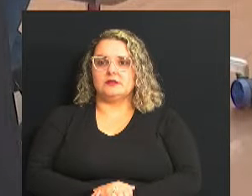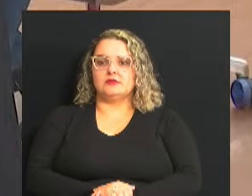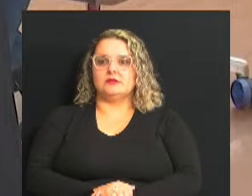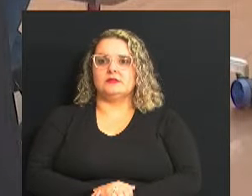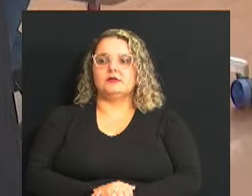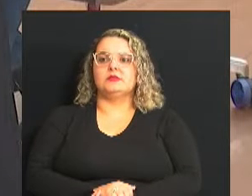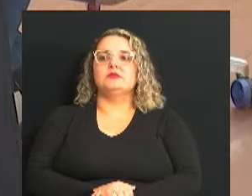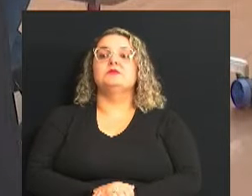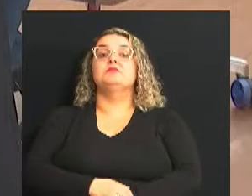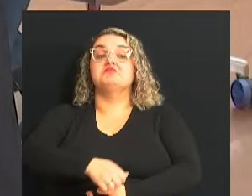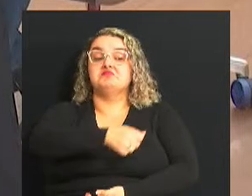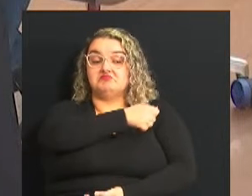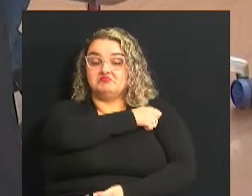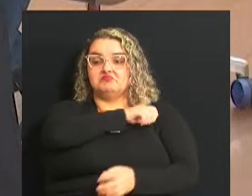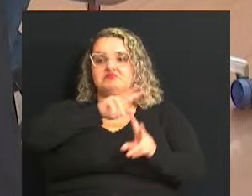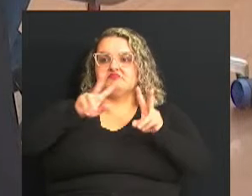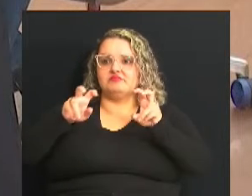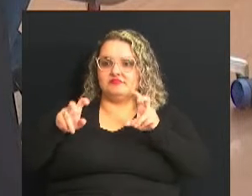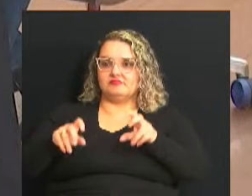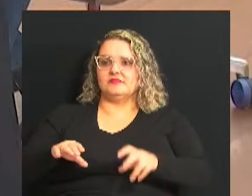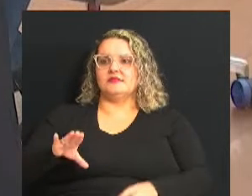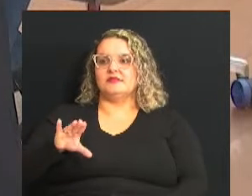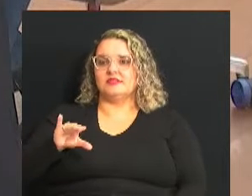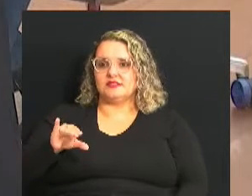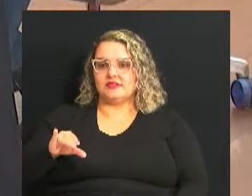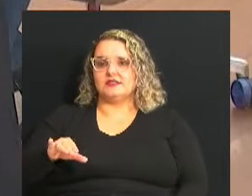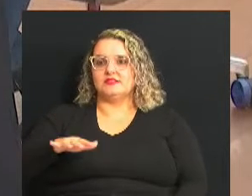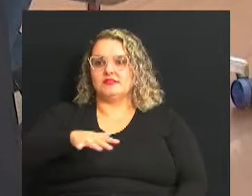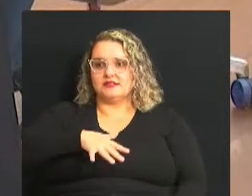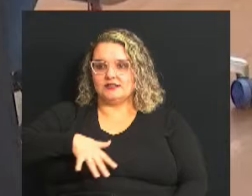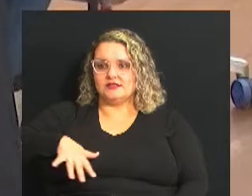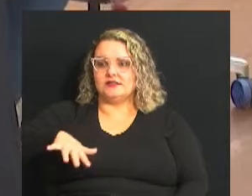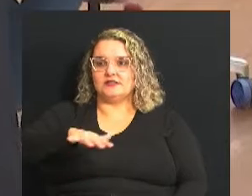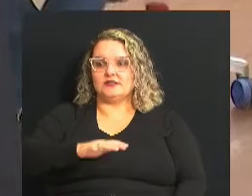assunto, cientistas da área.